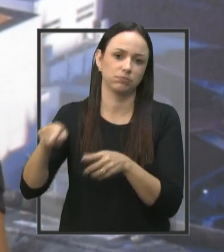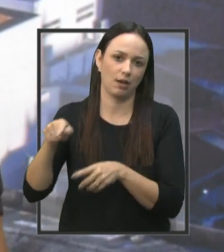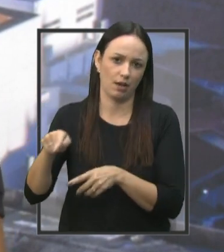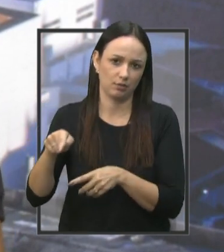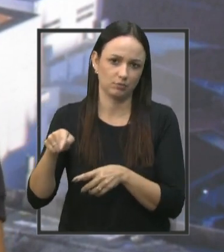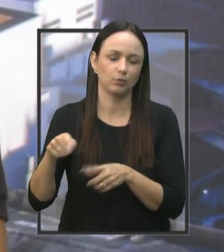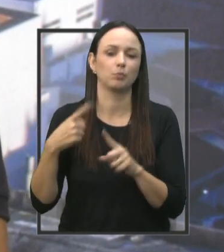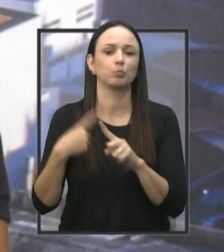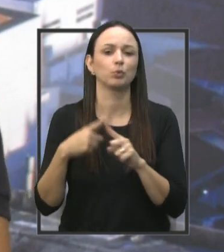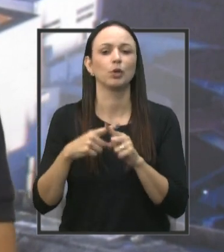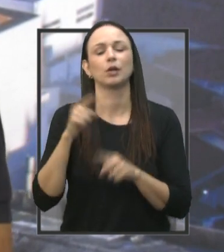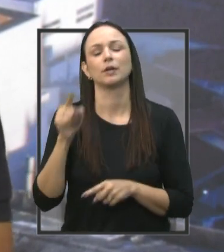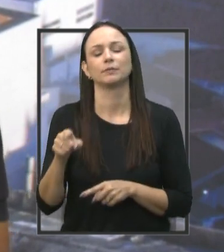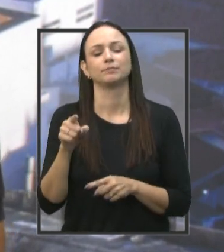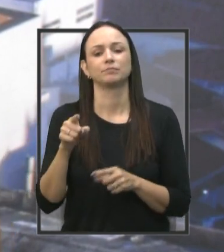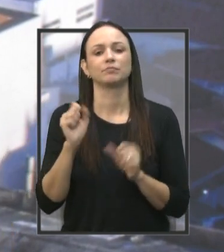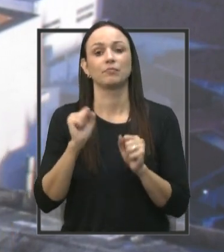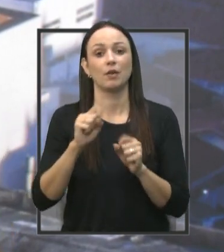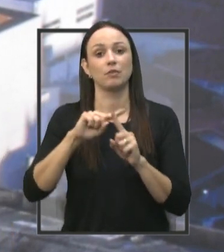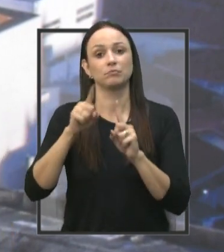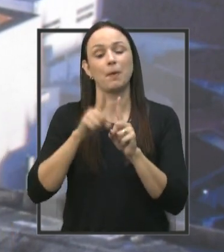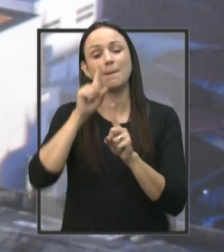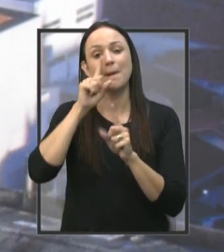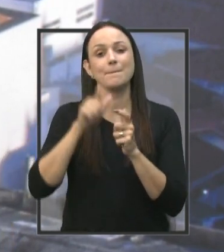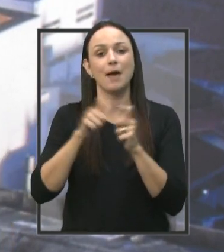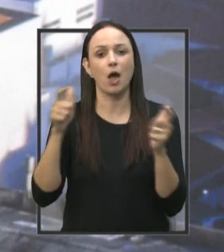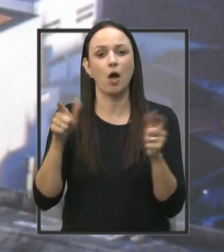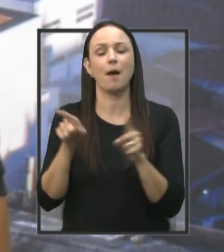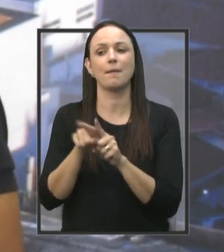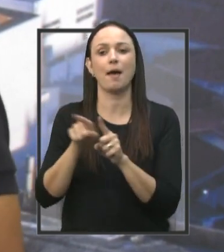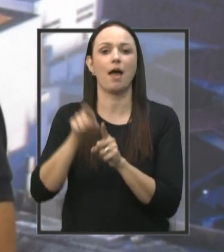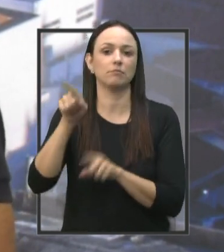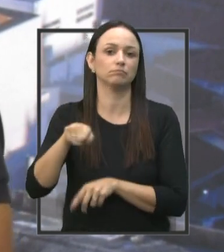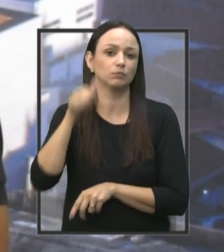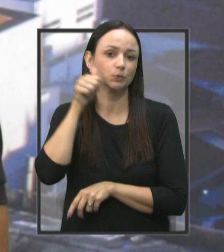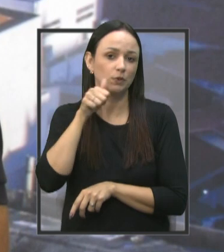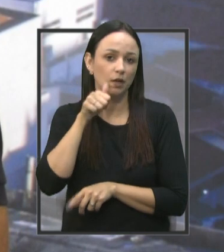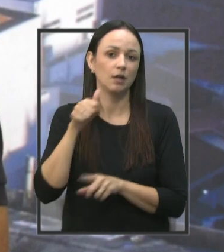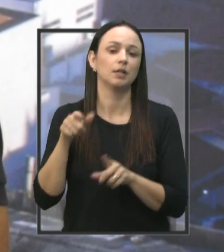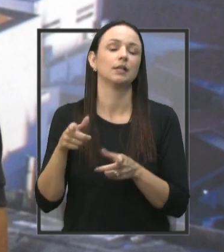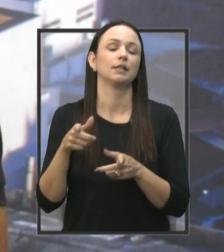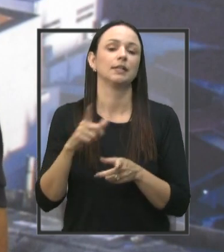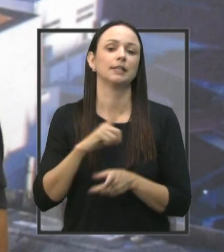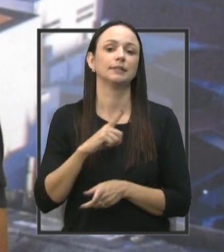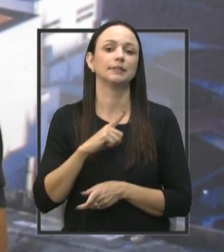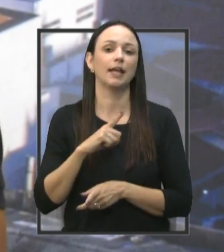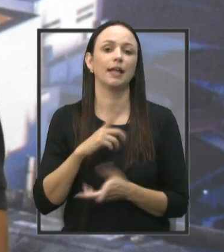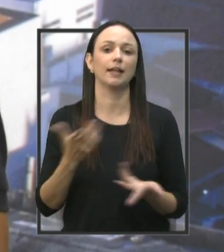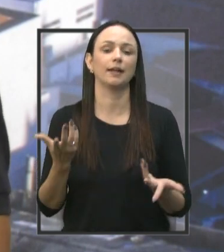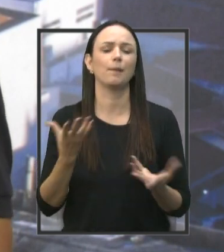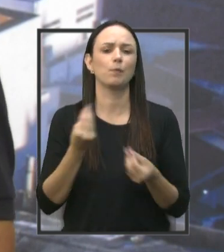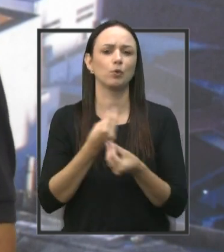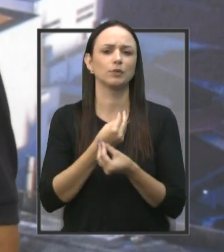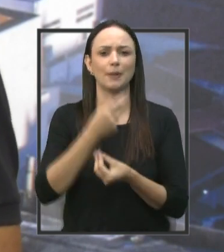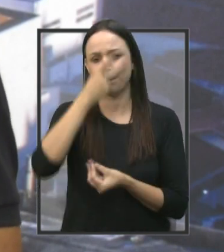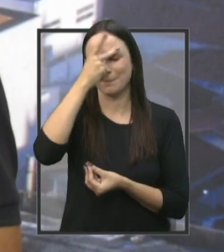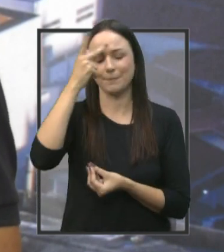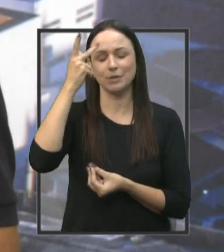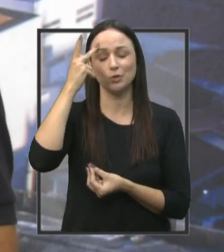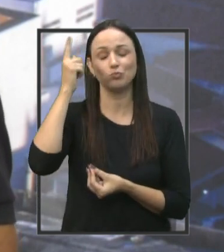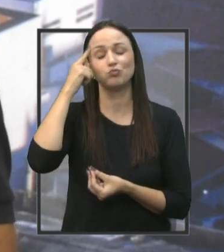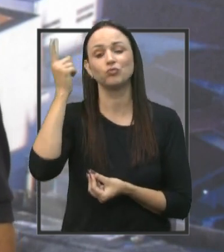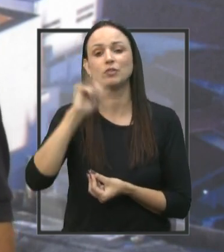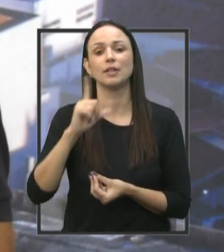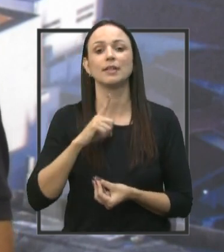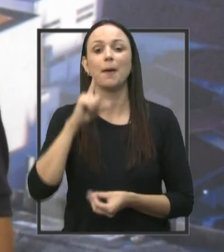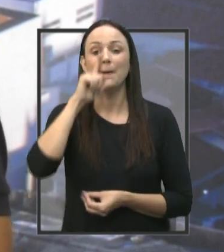acaba ocasionando, tendo um risco maior, tanto para ela como... Existe, isso aí muitas pessoas não sabem,